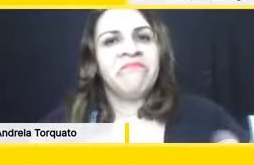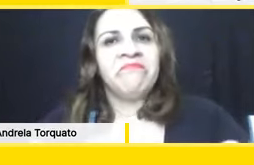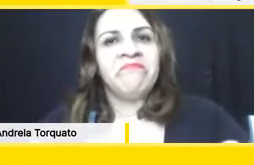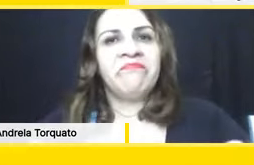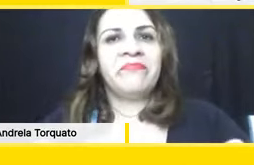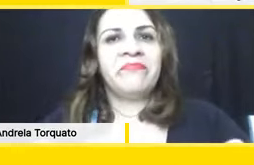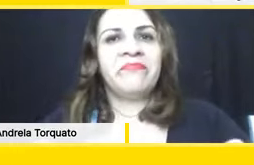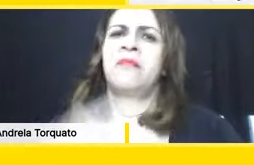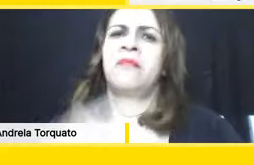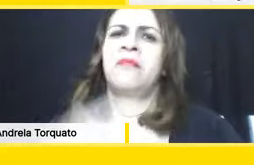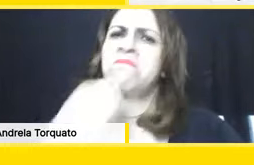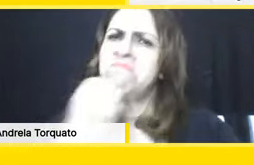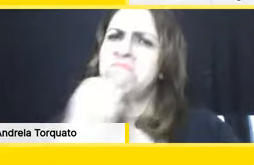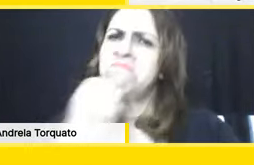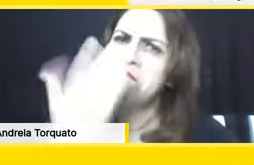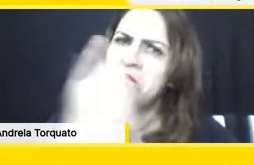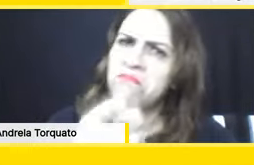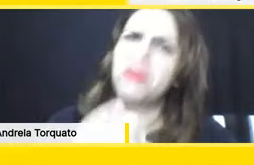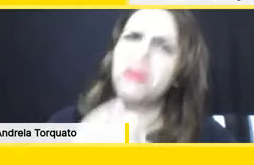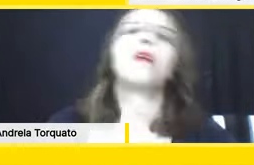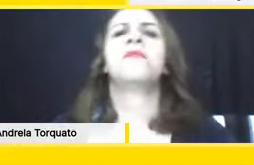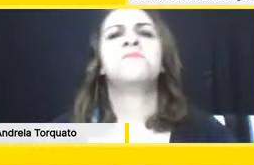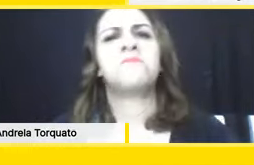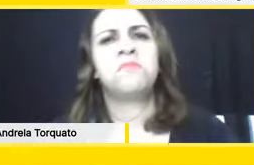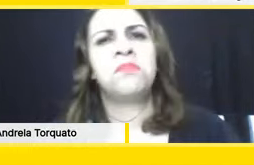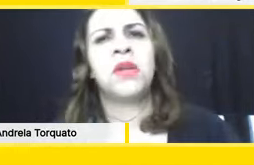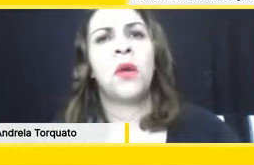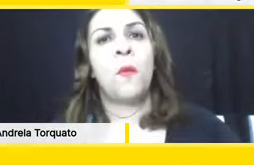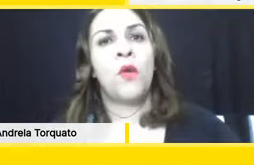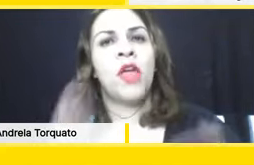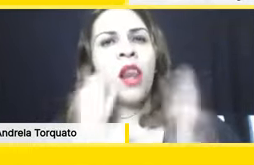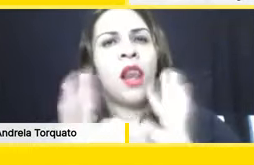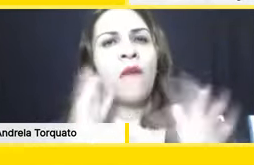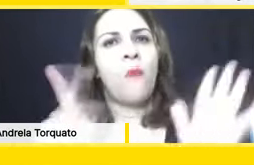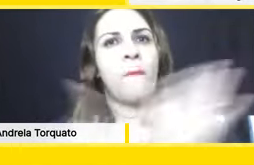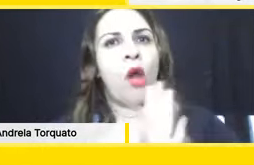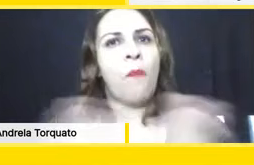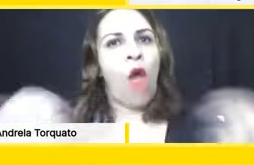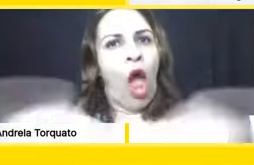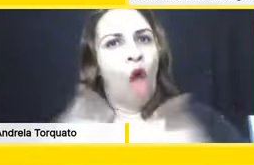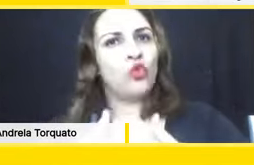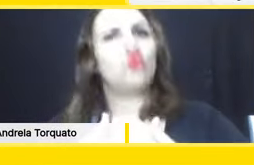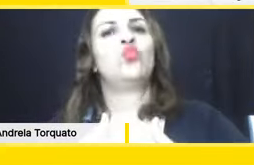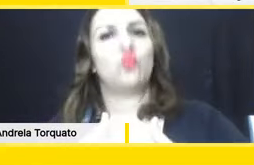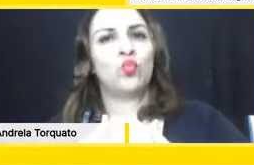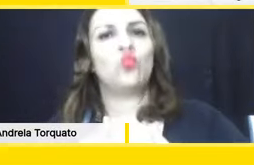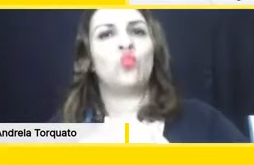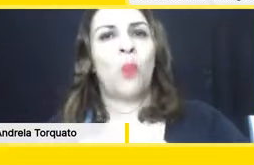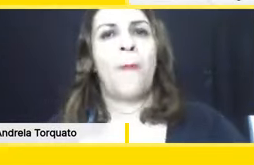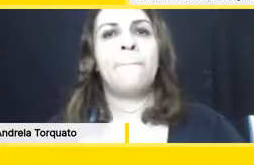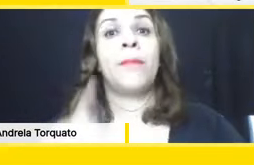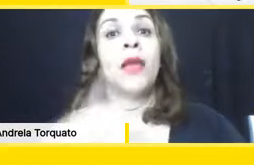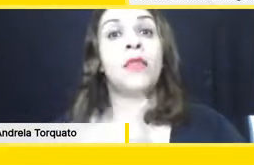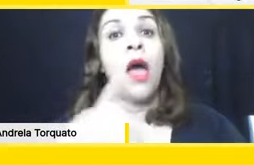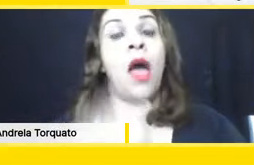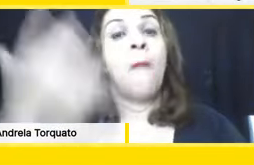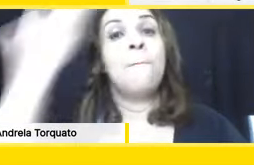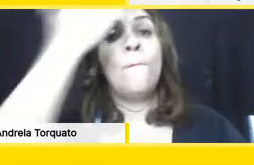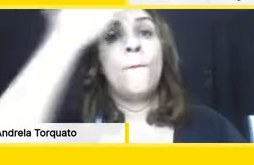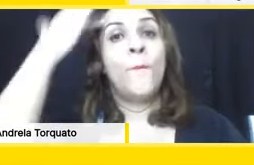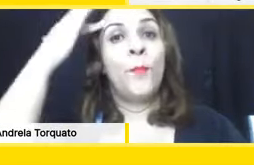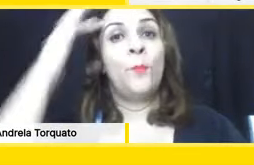nosso convite. Essa é uma live autista. Aqui a gente tem pessoas de